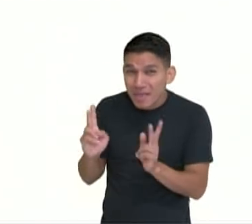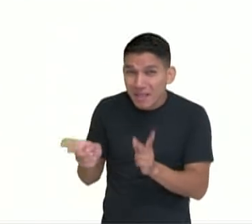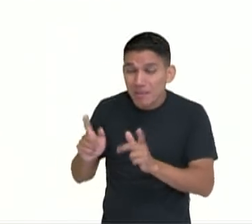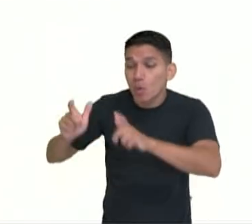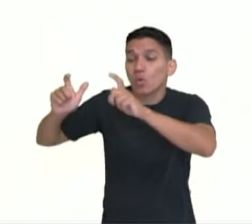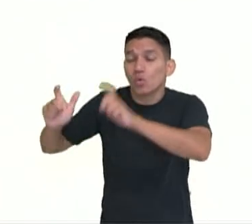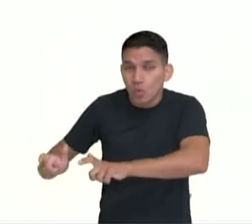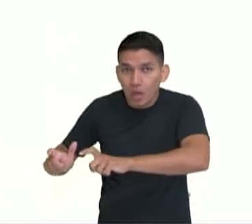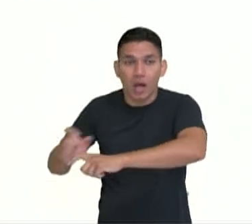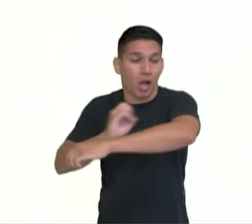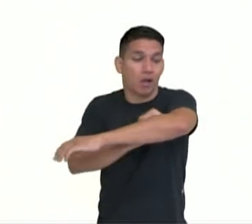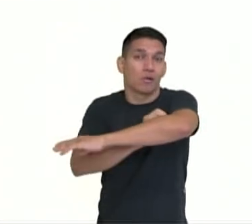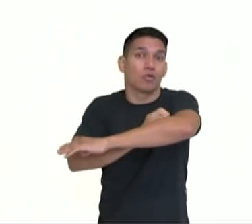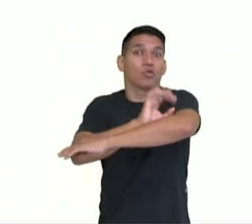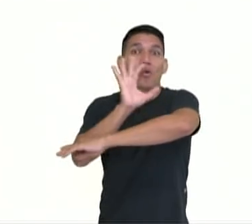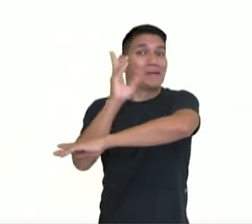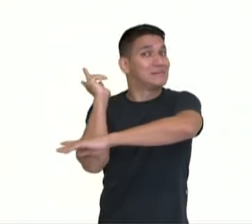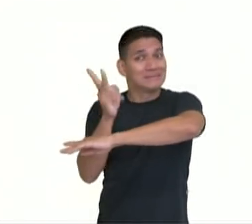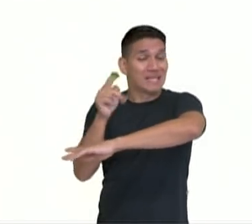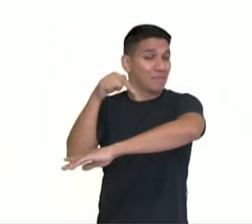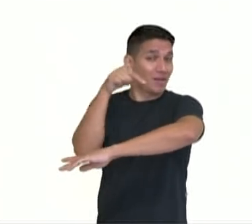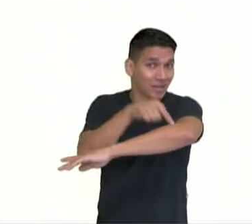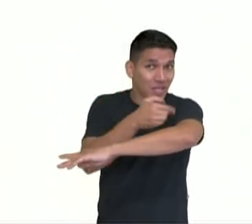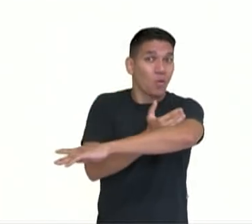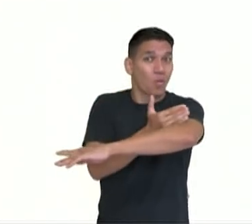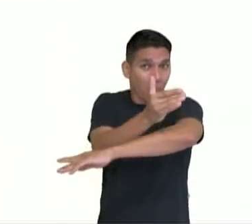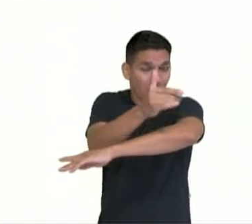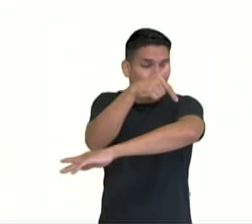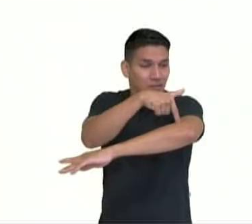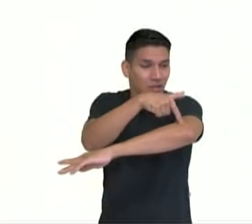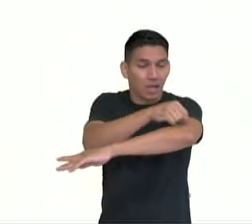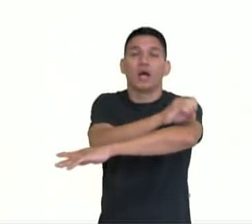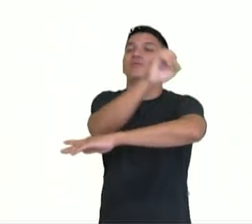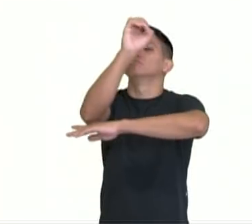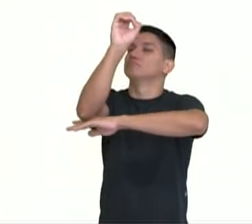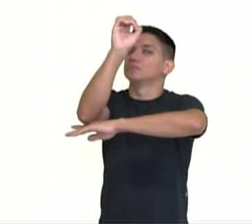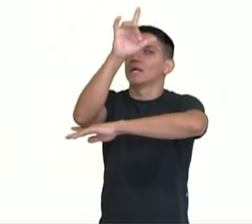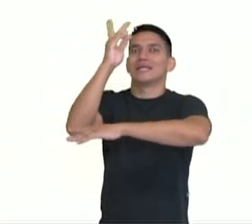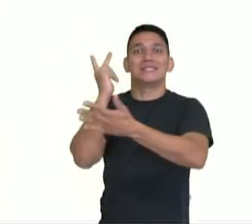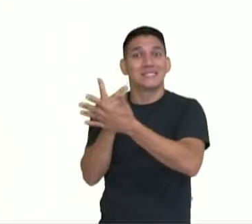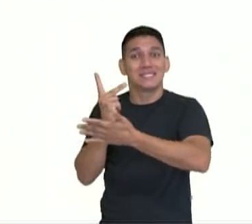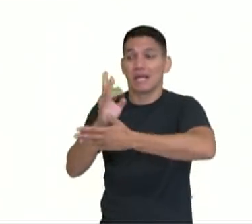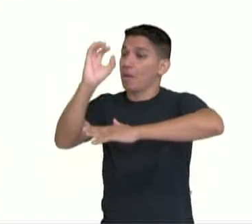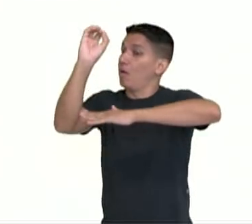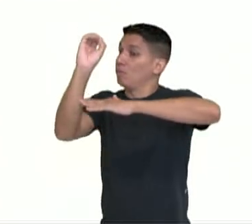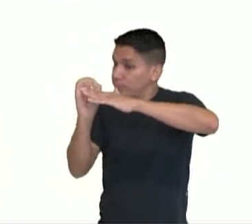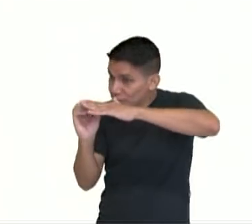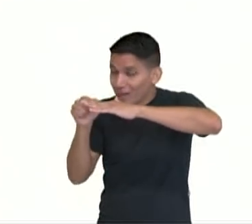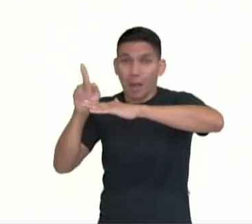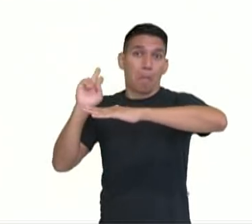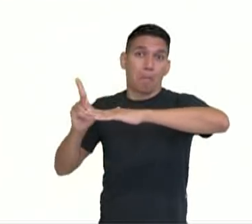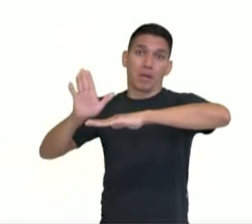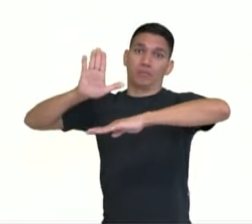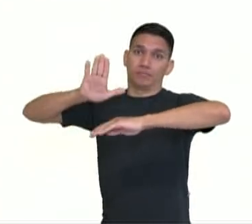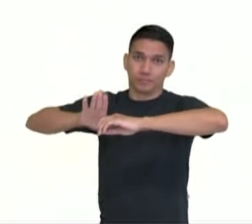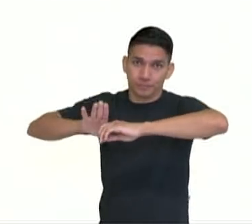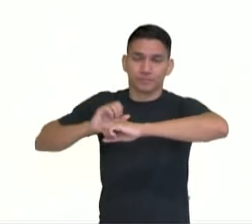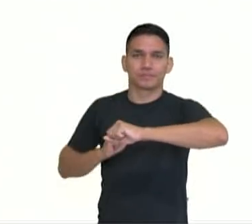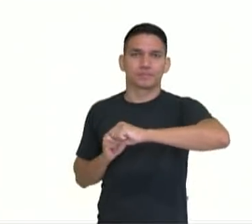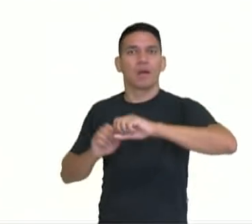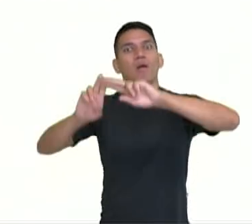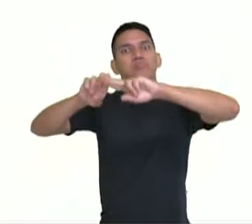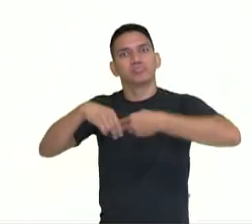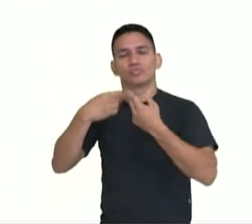se pôr ou vai sumir, né, na mesma direção. Então, por isso que é possível usar ele como